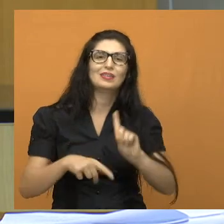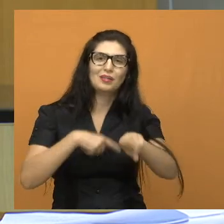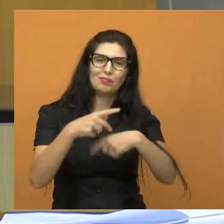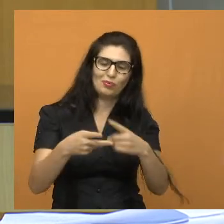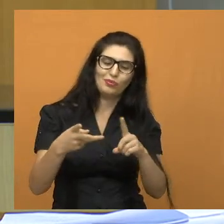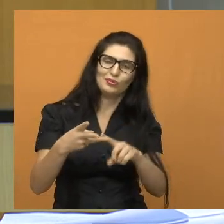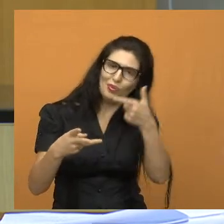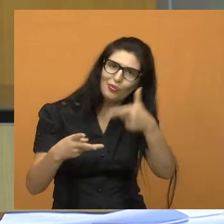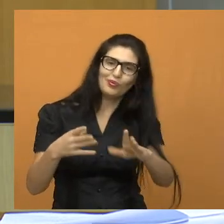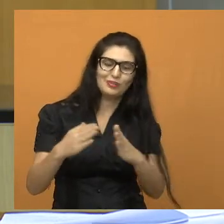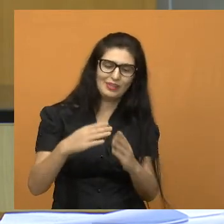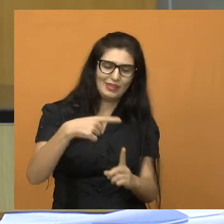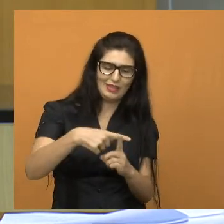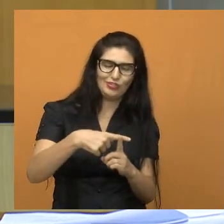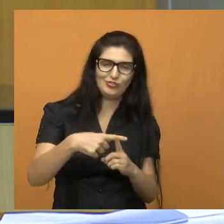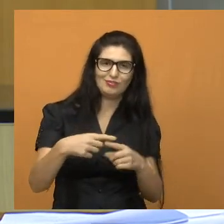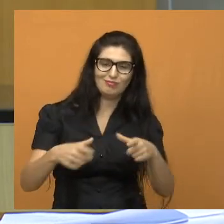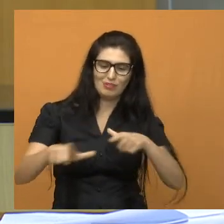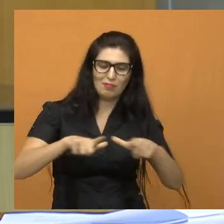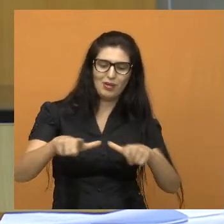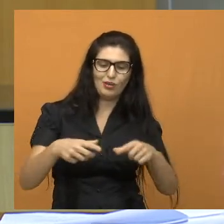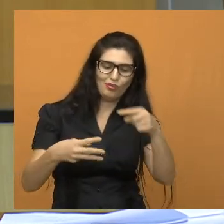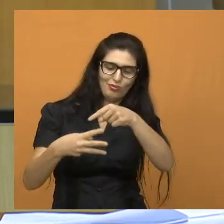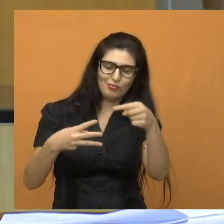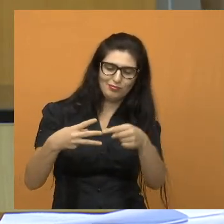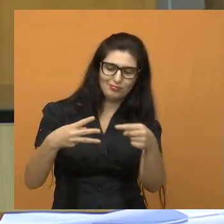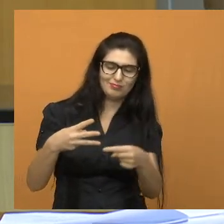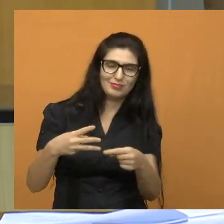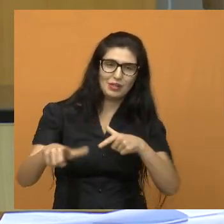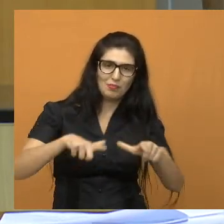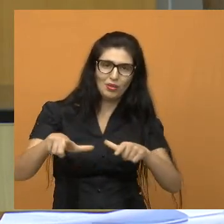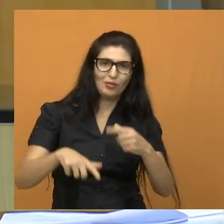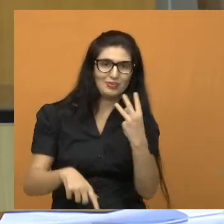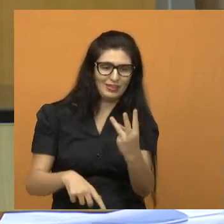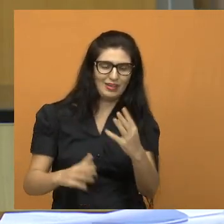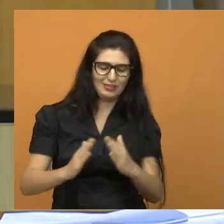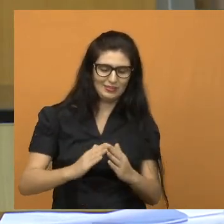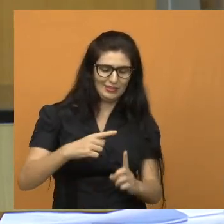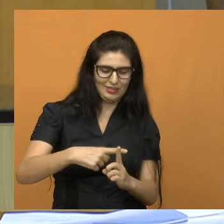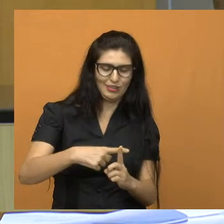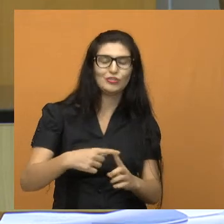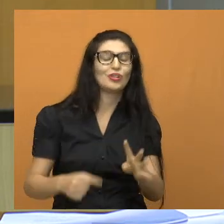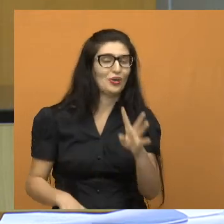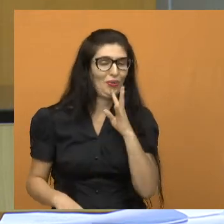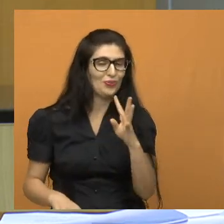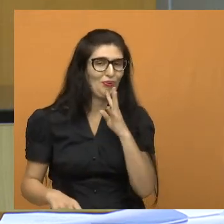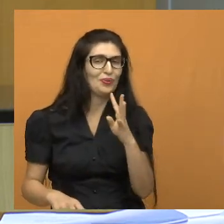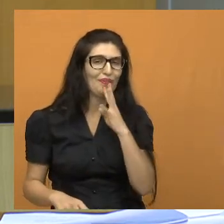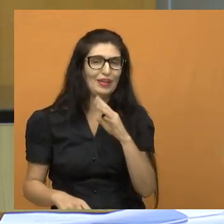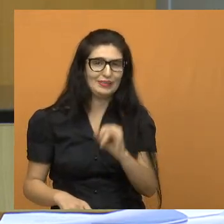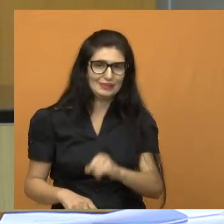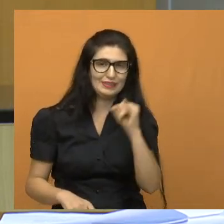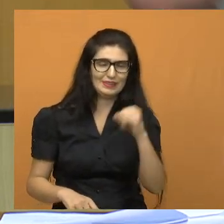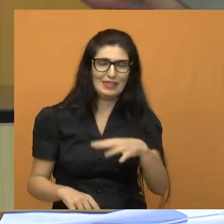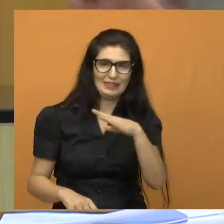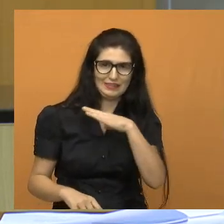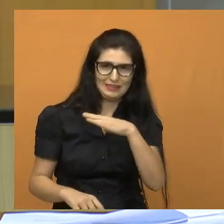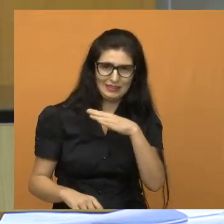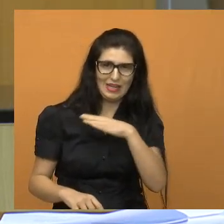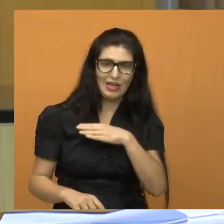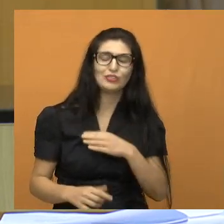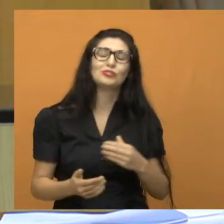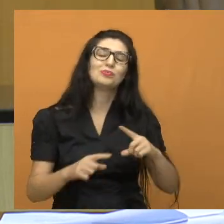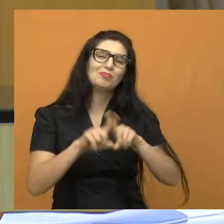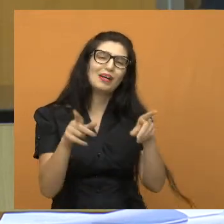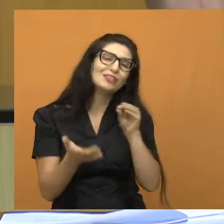Matriz aqui. E por mais, eu posso dizer que conheço um pouco, pelo menos uma região da cidade. Ainda falta outra